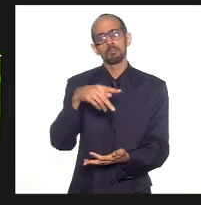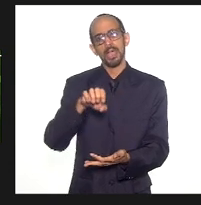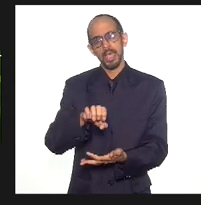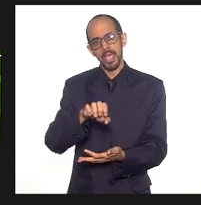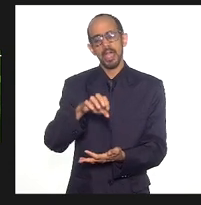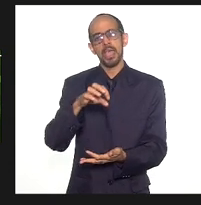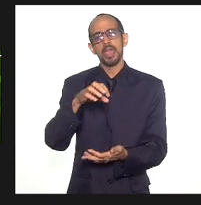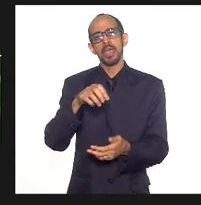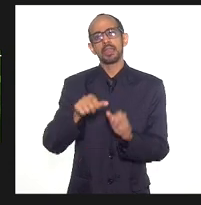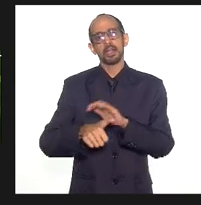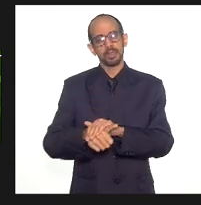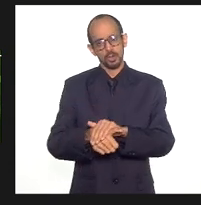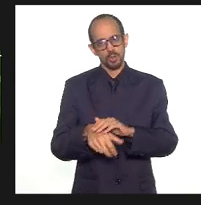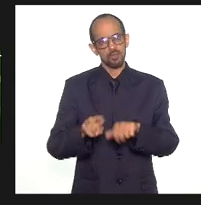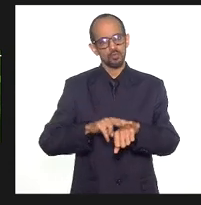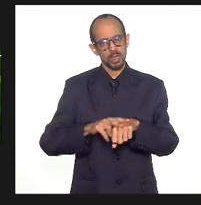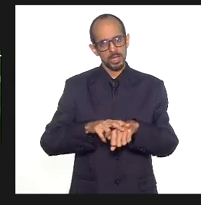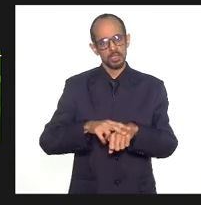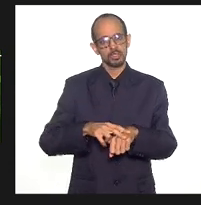Verde.